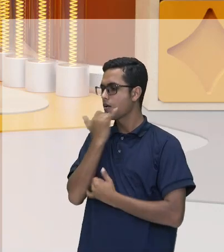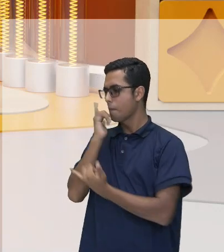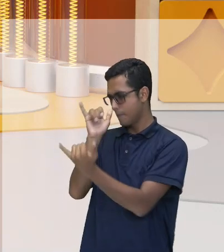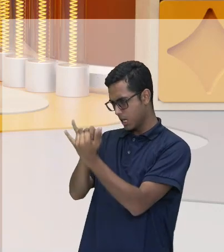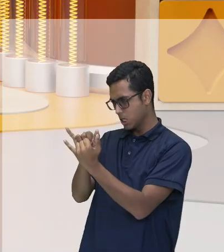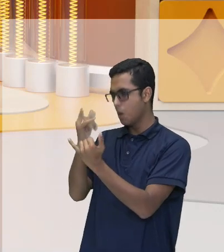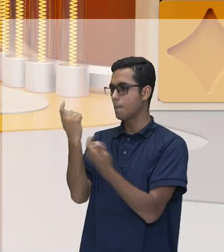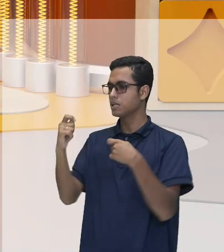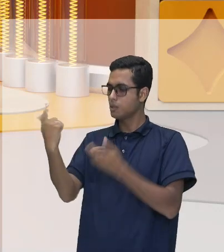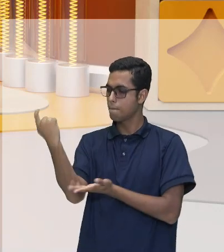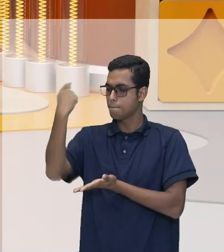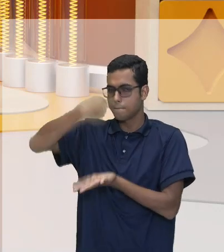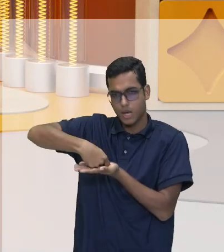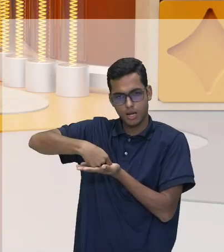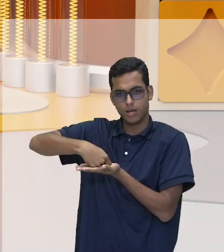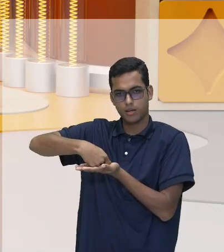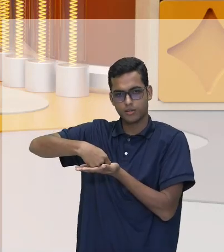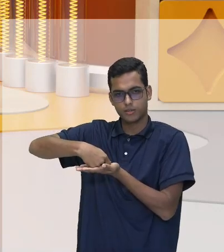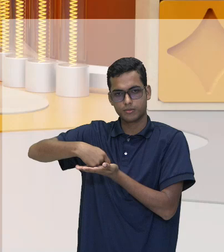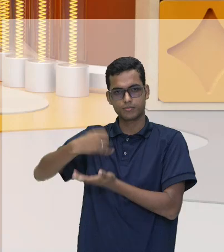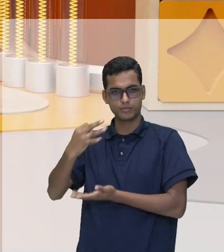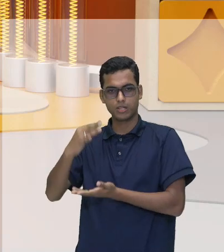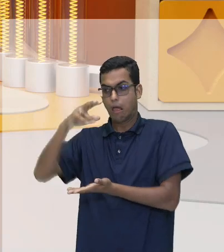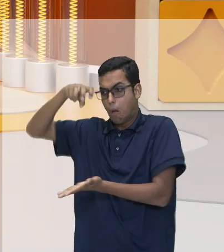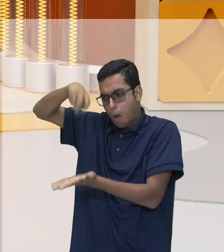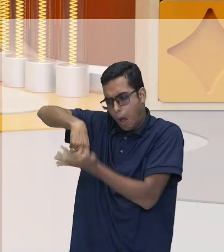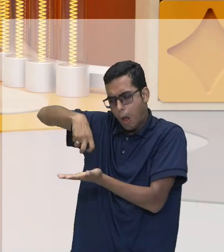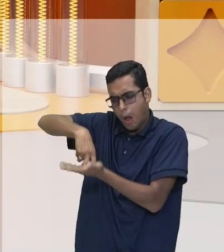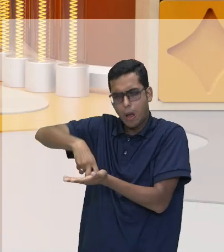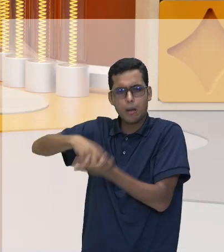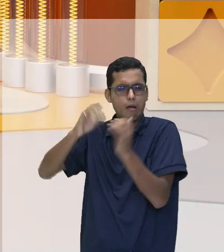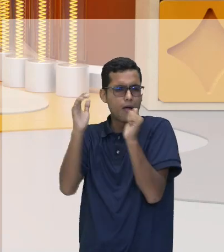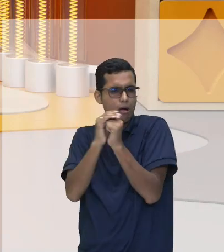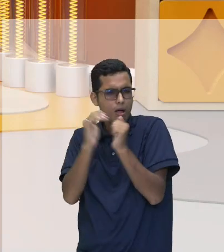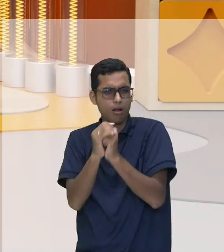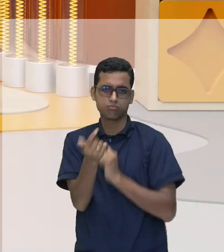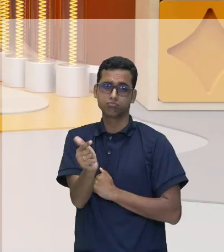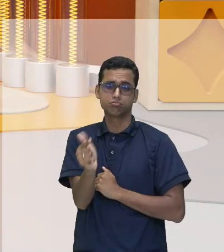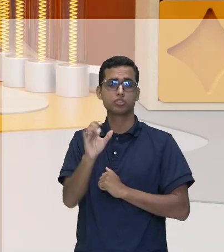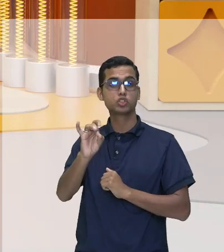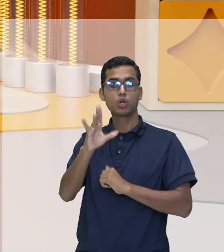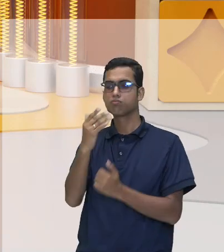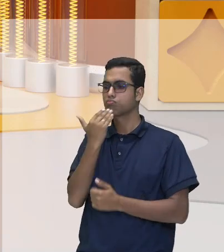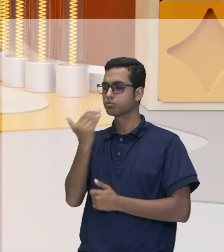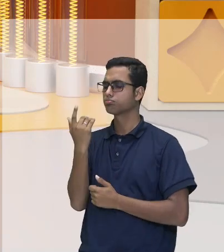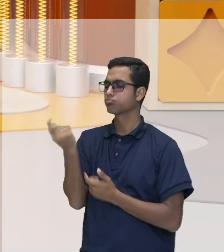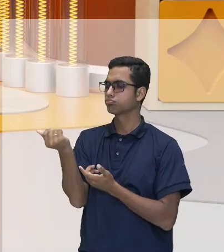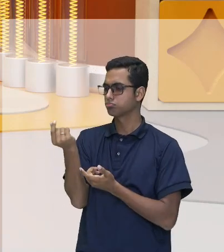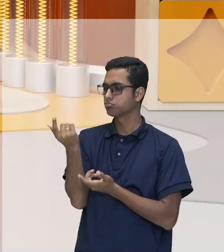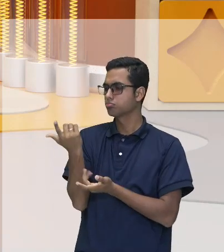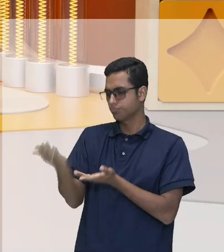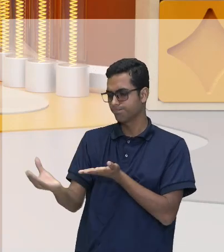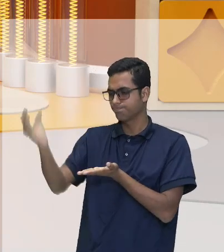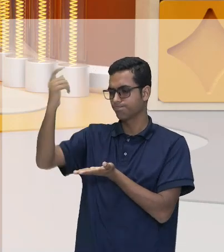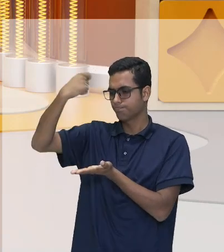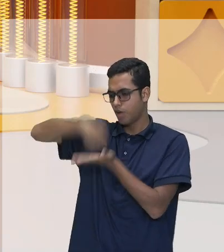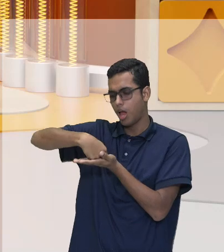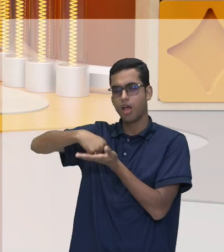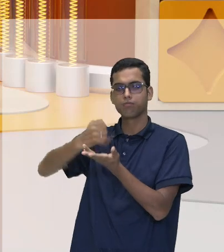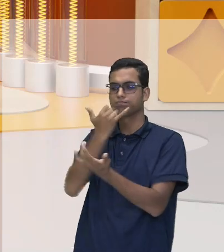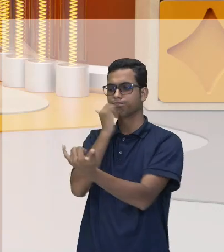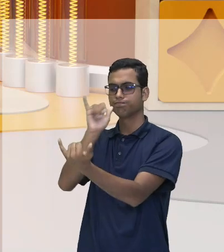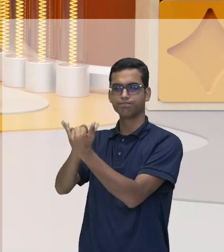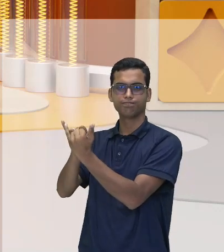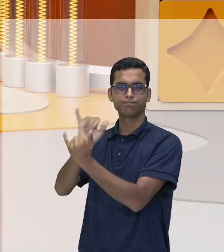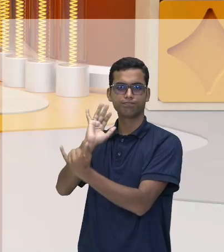desenvolver novas tecnologias, vão aprimorar outras, e ao longo do século XV, eles vão avançando na